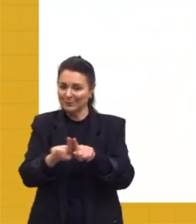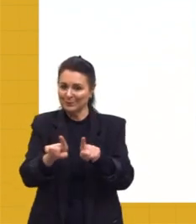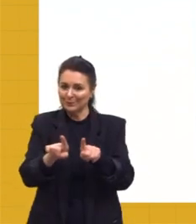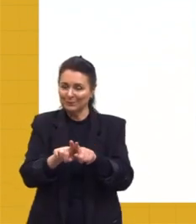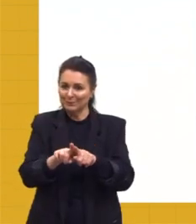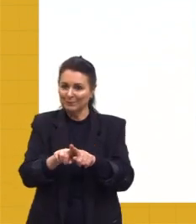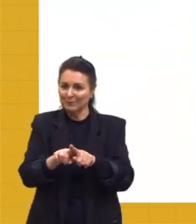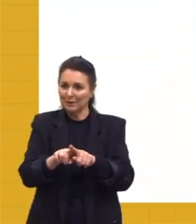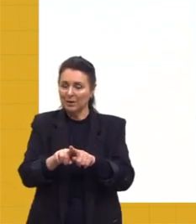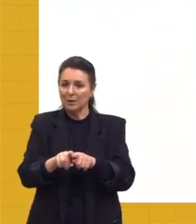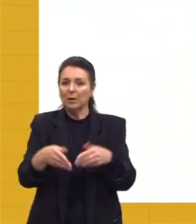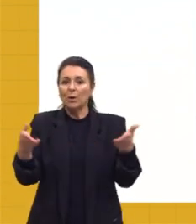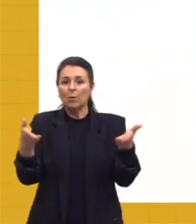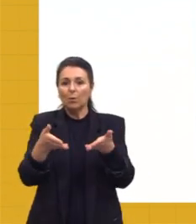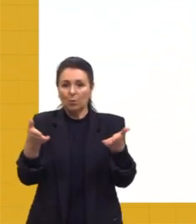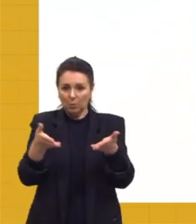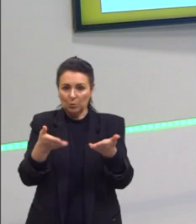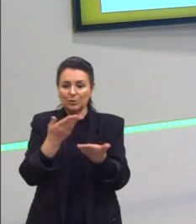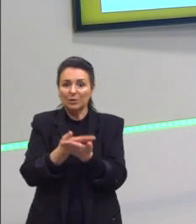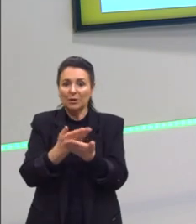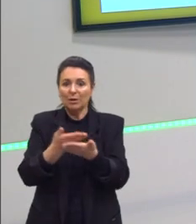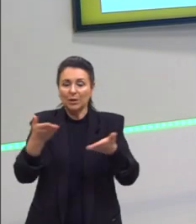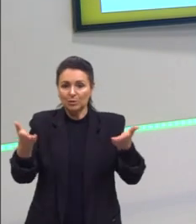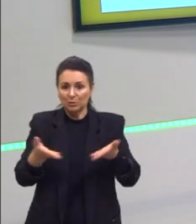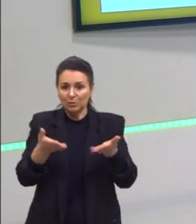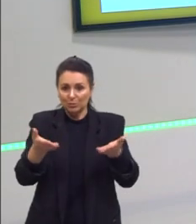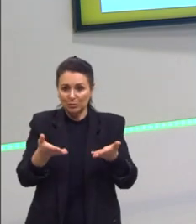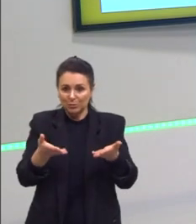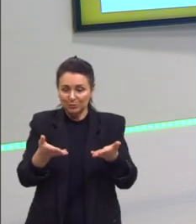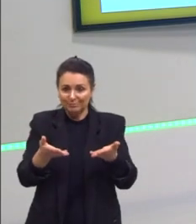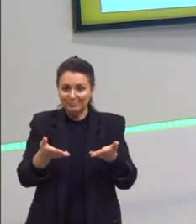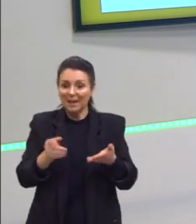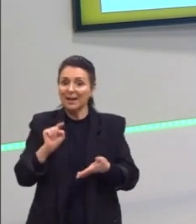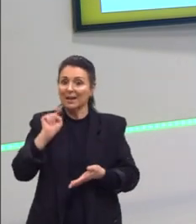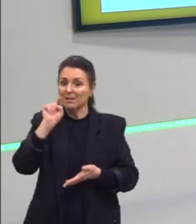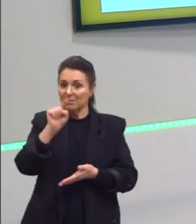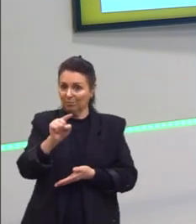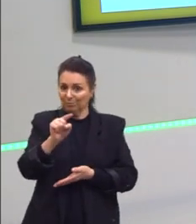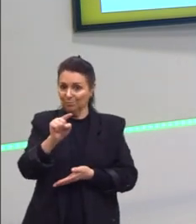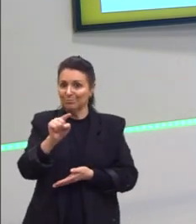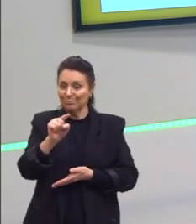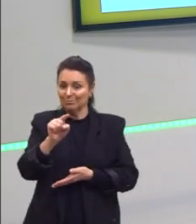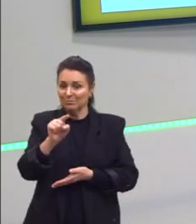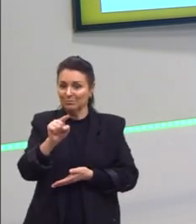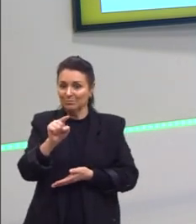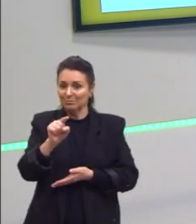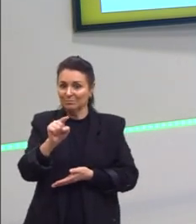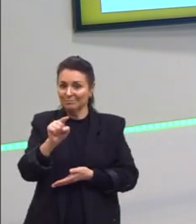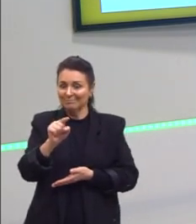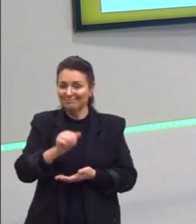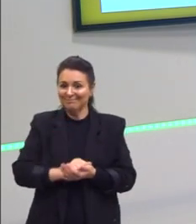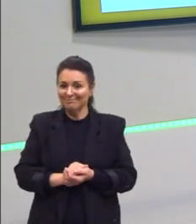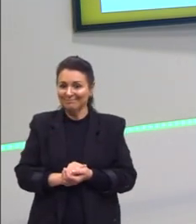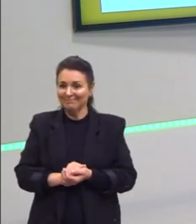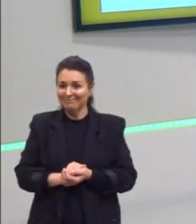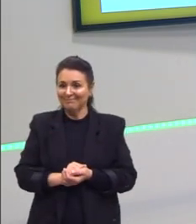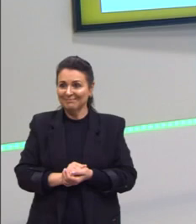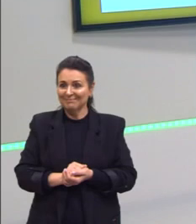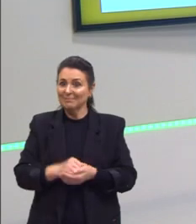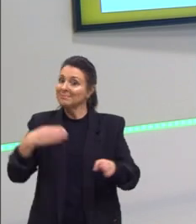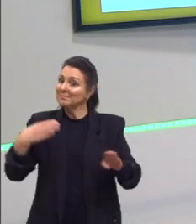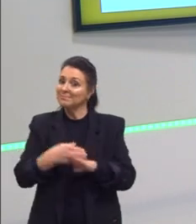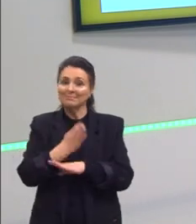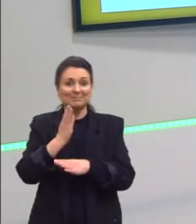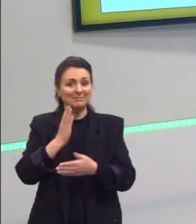tão na data de hoje na nossa aula de hoje então Era exatamente isso que nós ficamos tá e